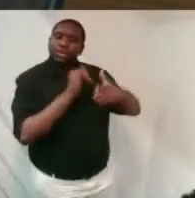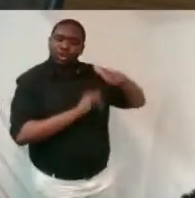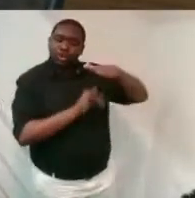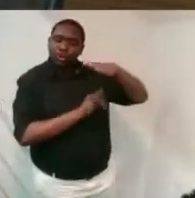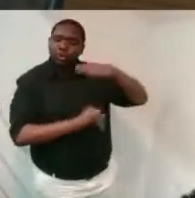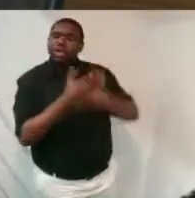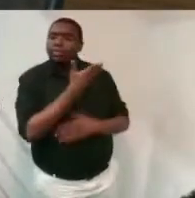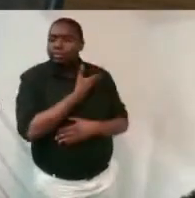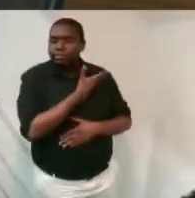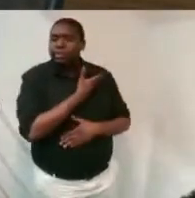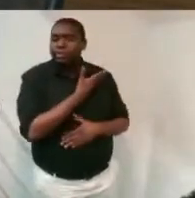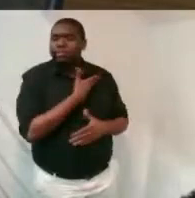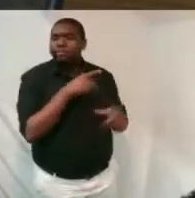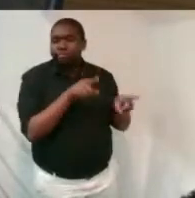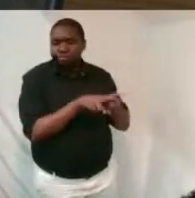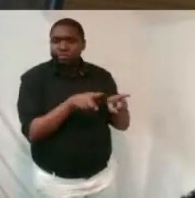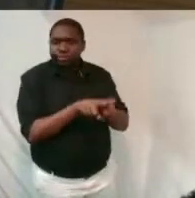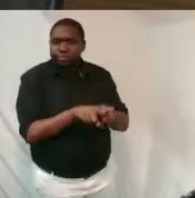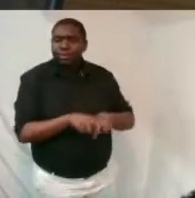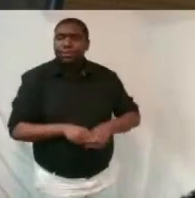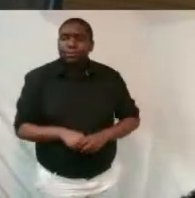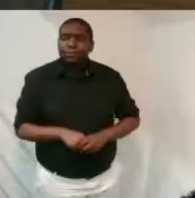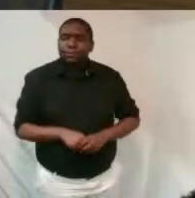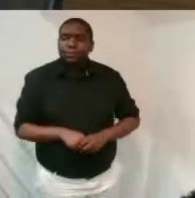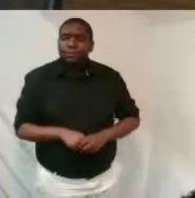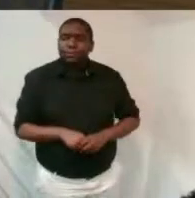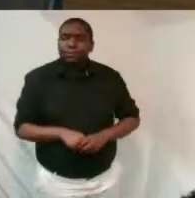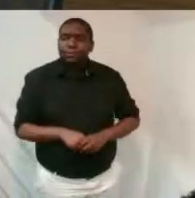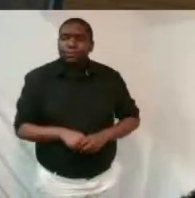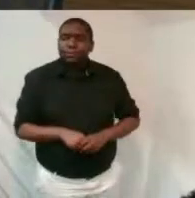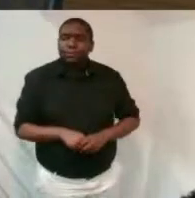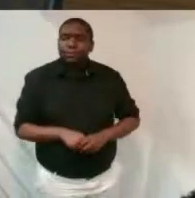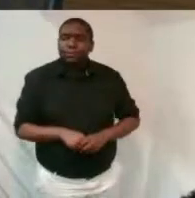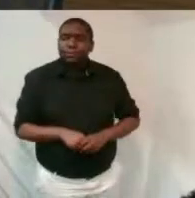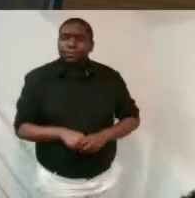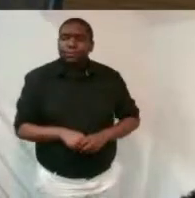grande amigo também, e que aqui representa,